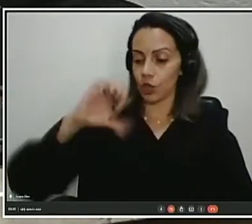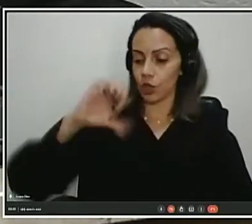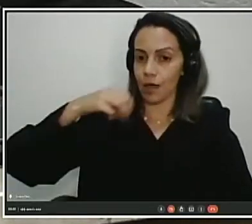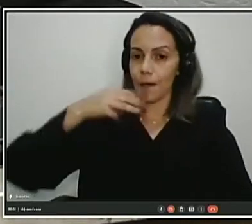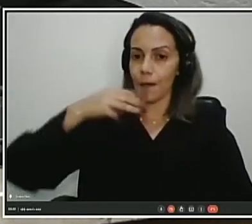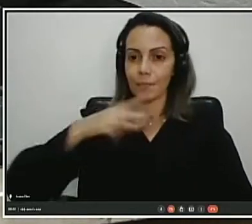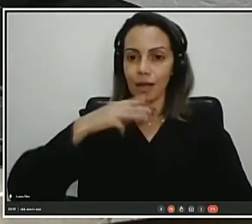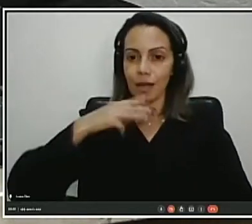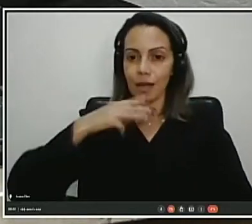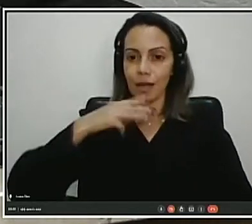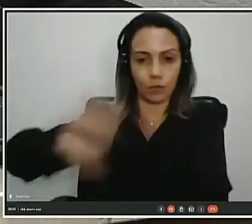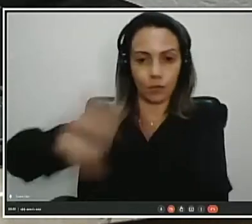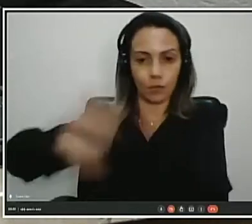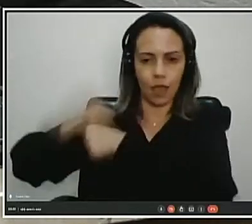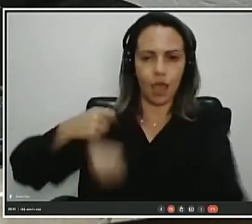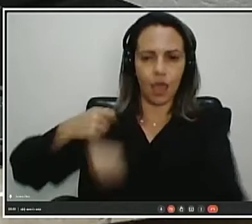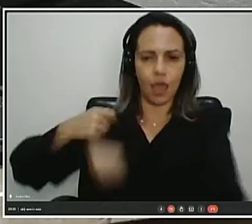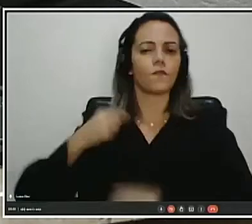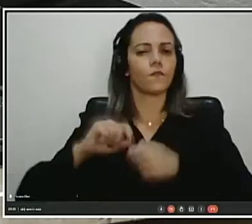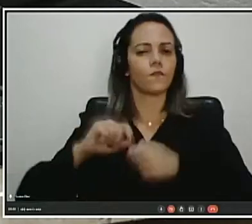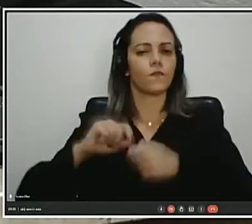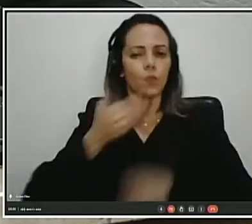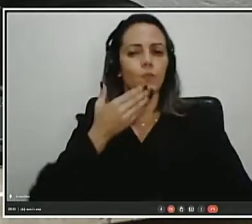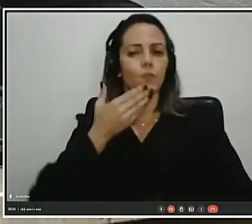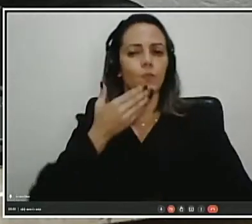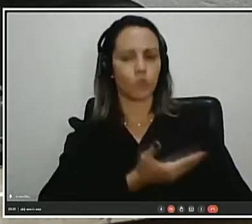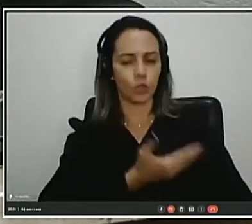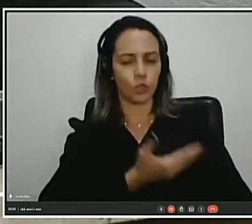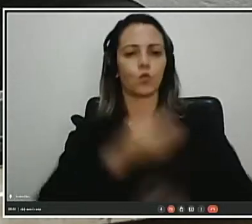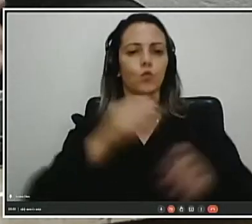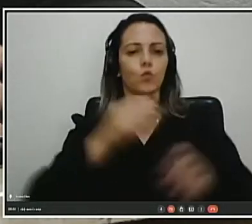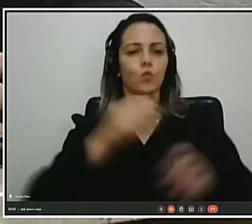um requerimento do Morro da Ponte do Arco